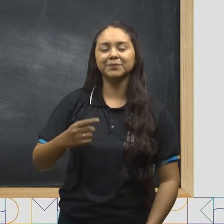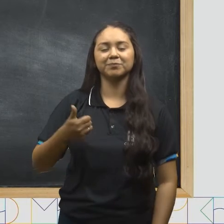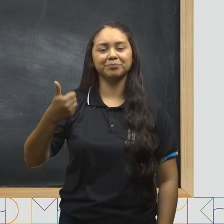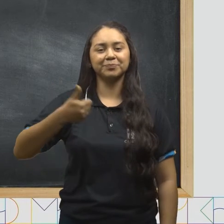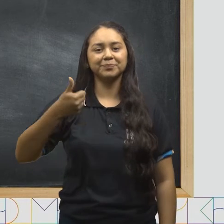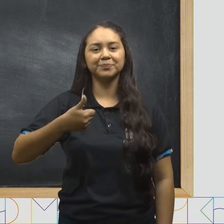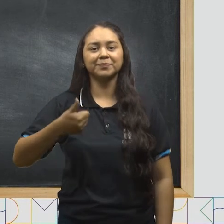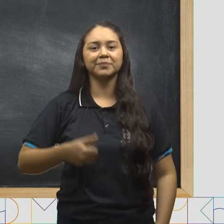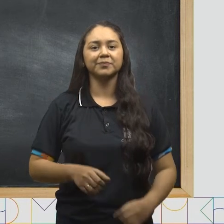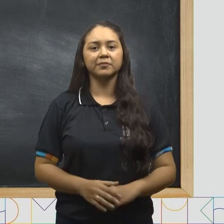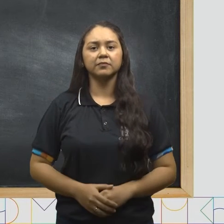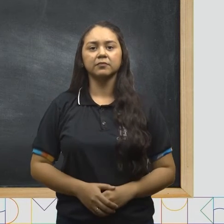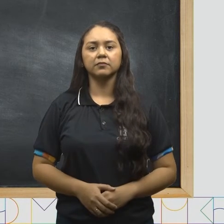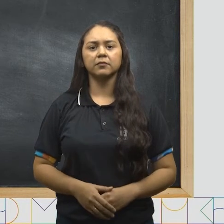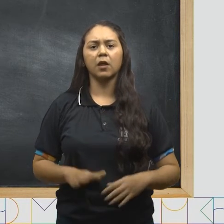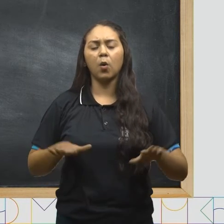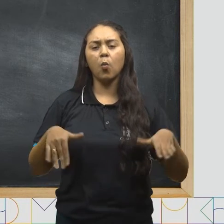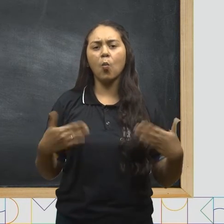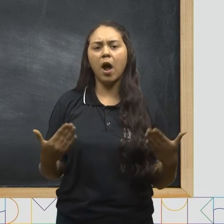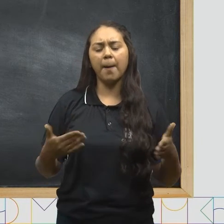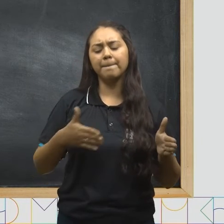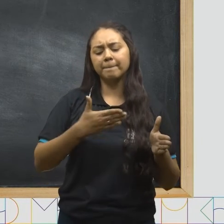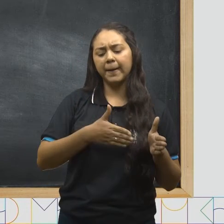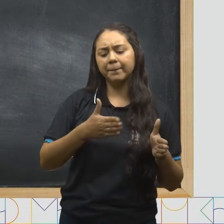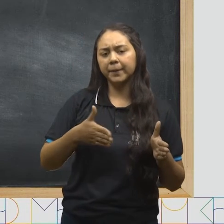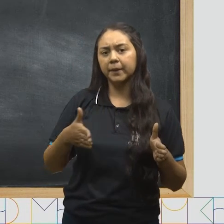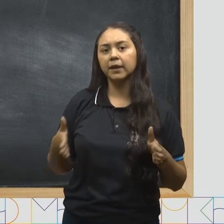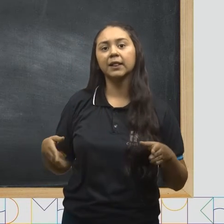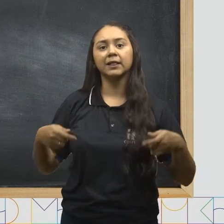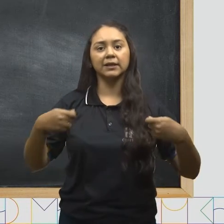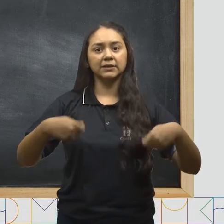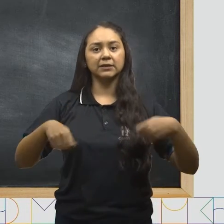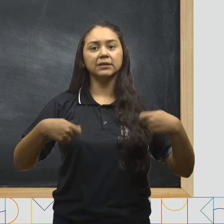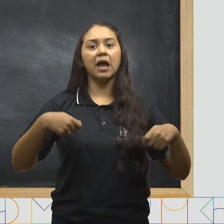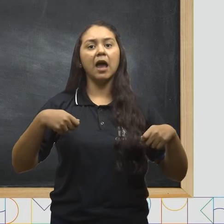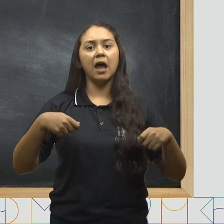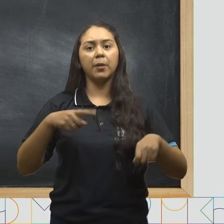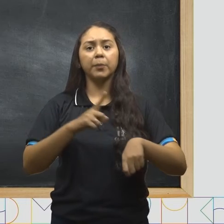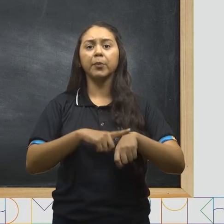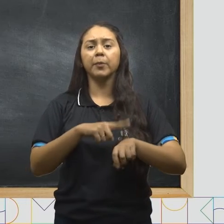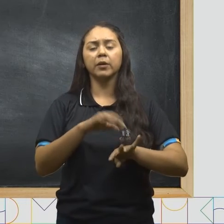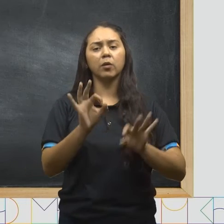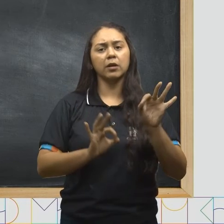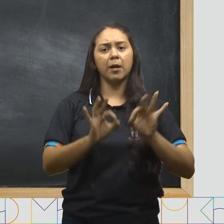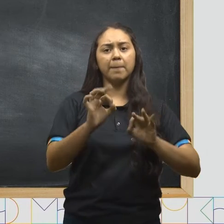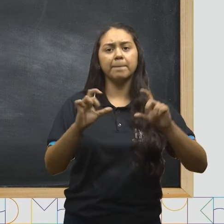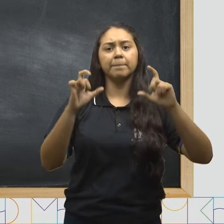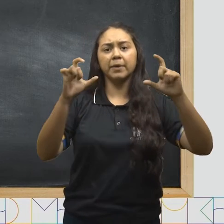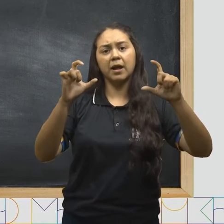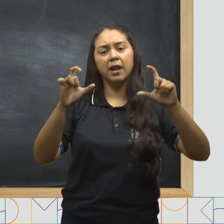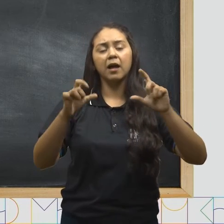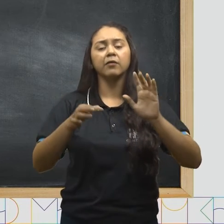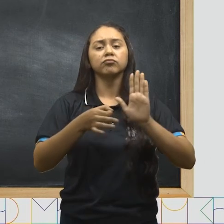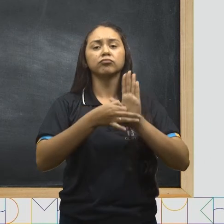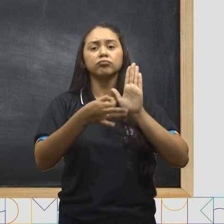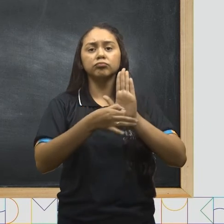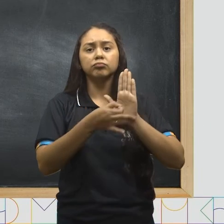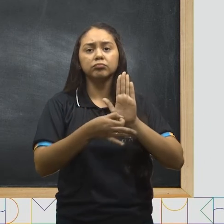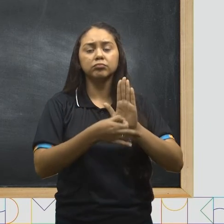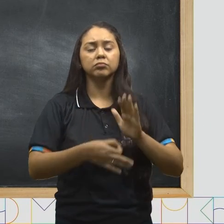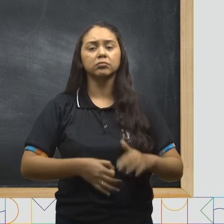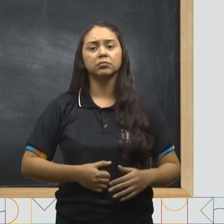Atividade número 1. Quais os passos necessários para elaborar